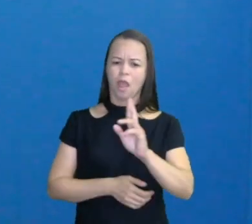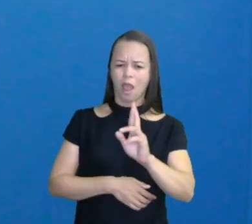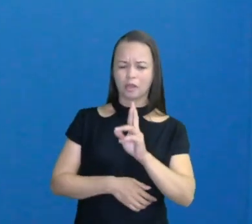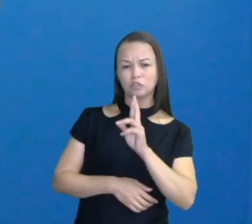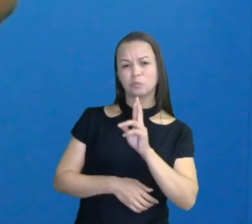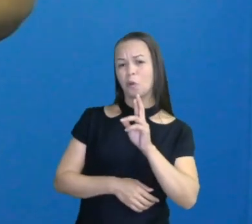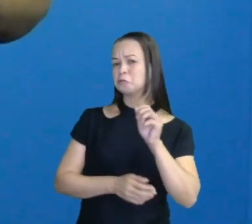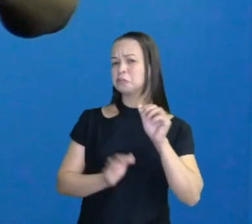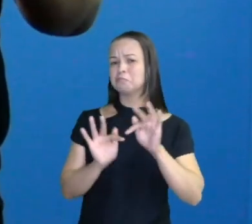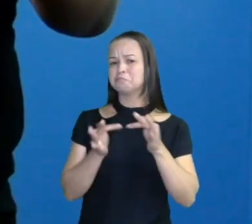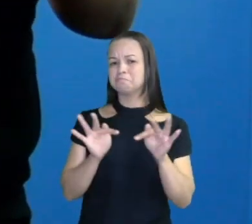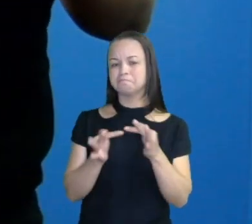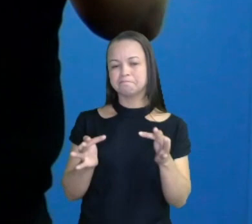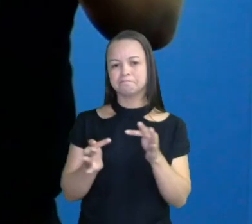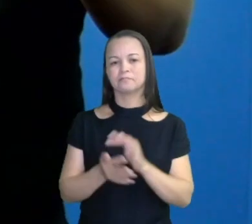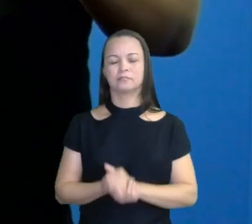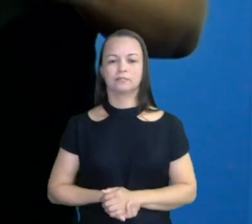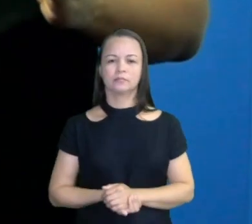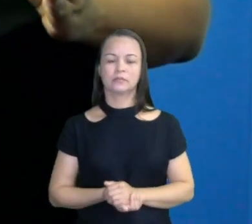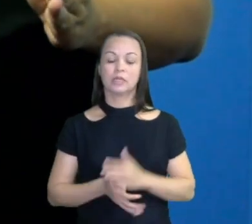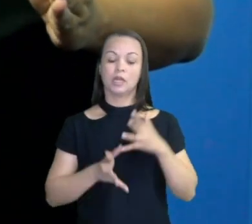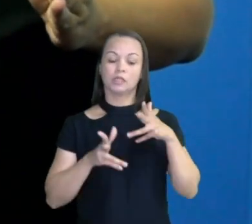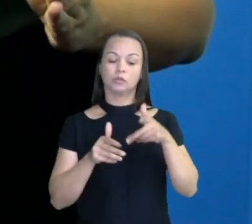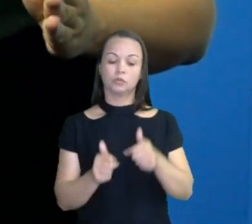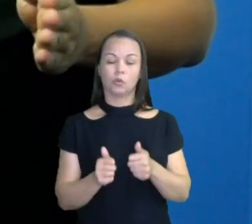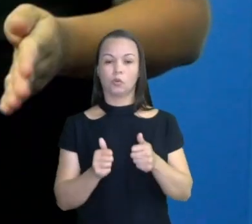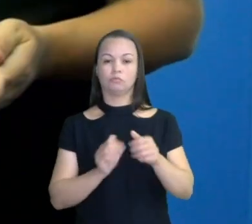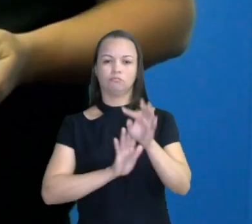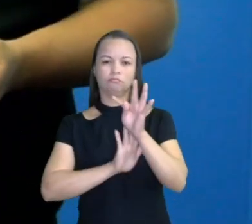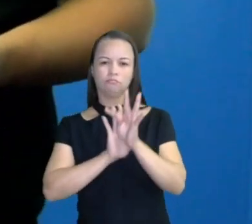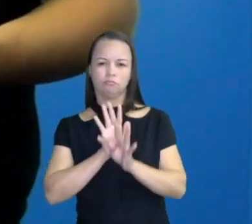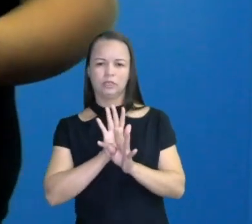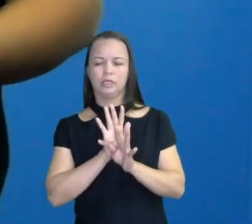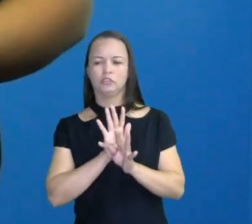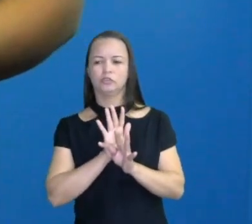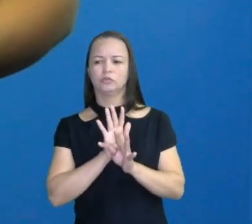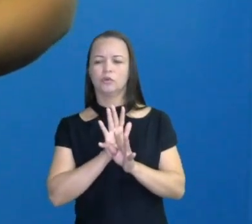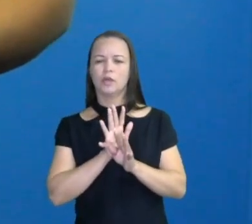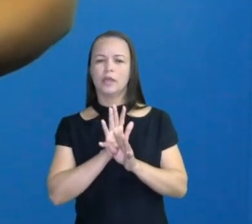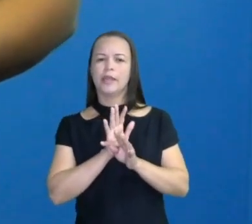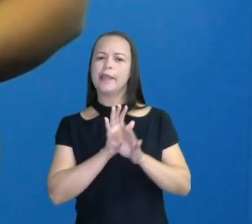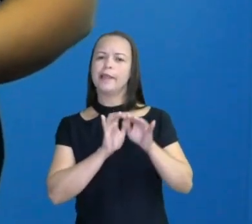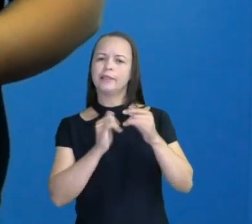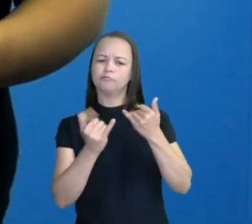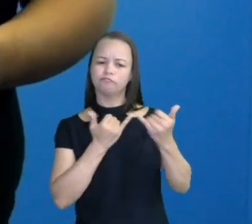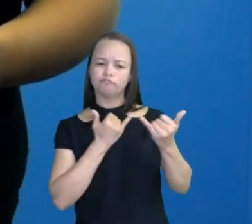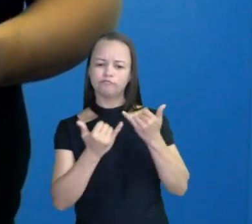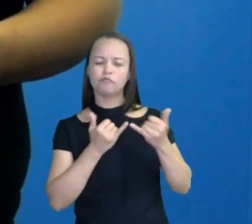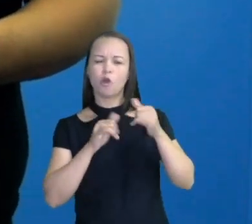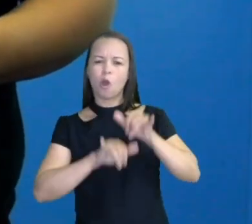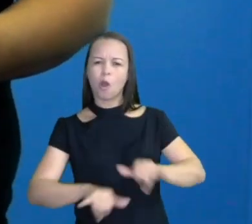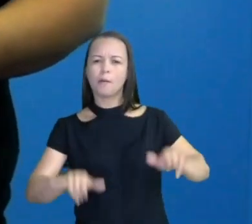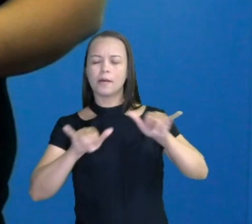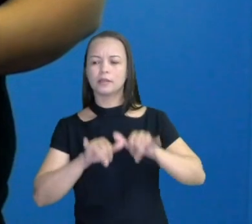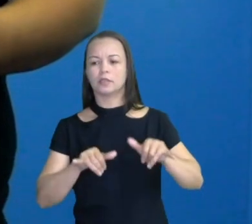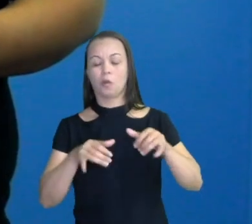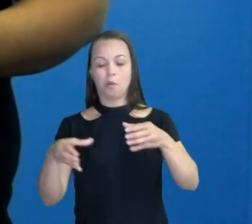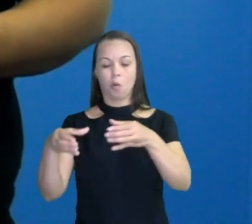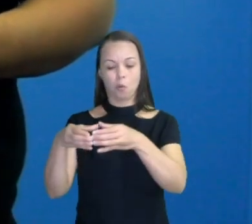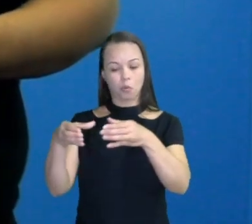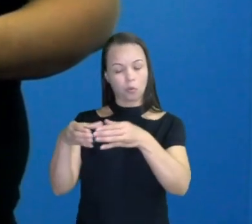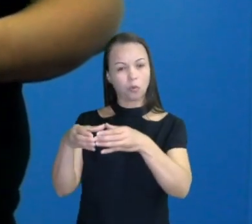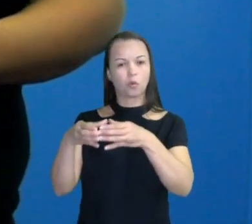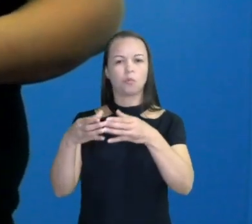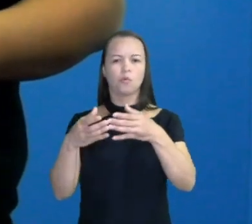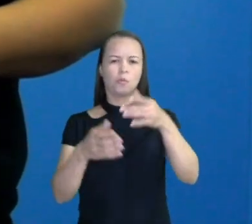simples, certo? Todo texto, ele passa uma informação para um grupo, para